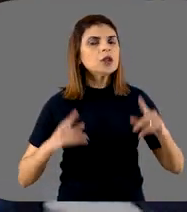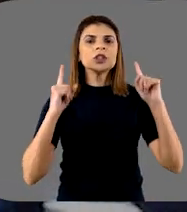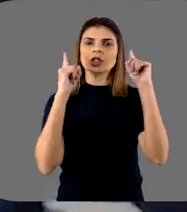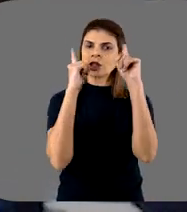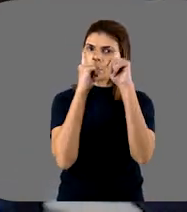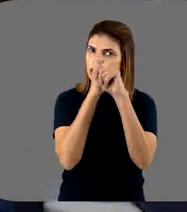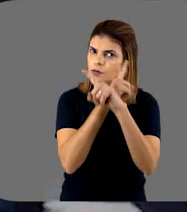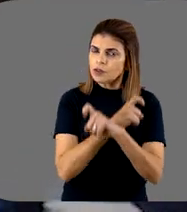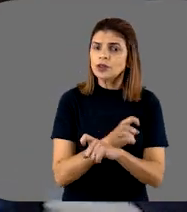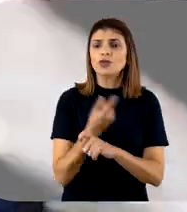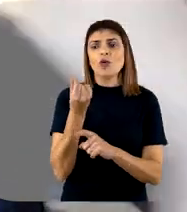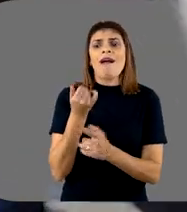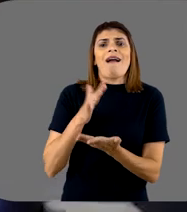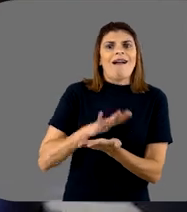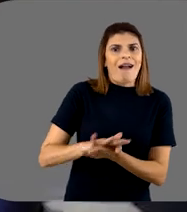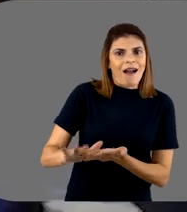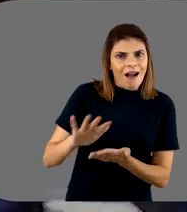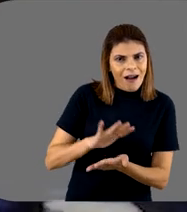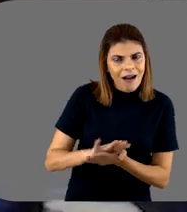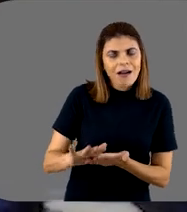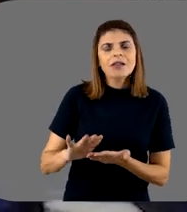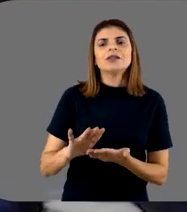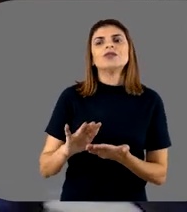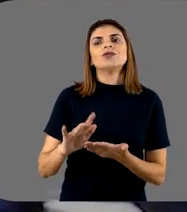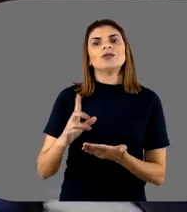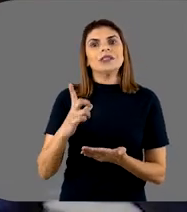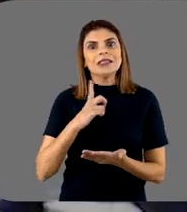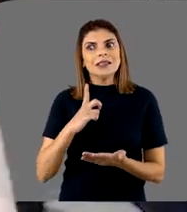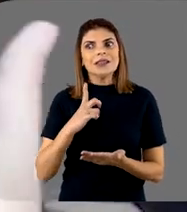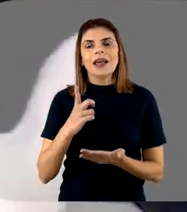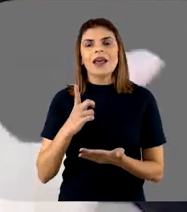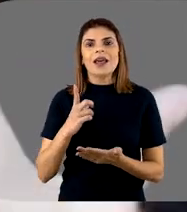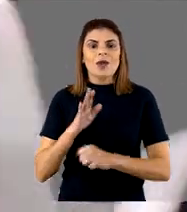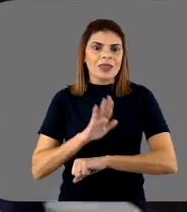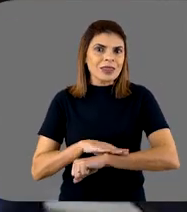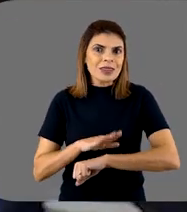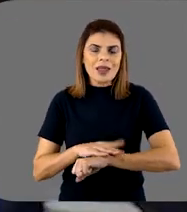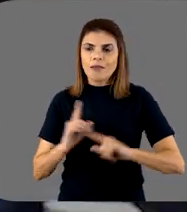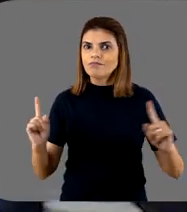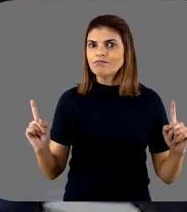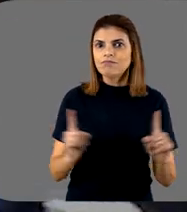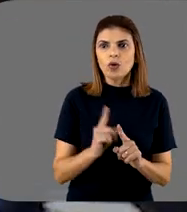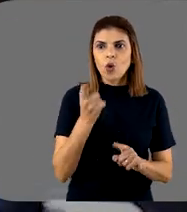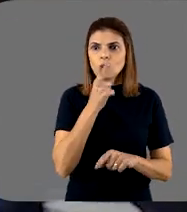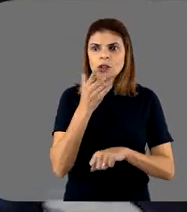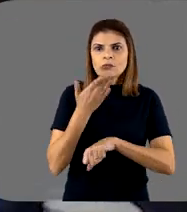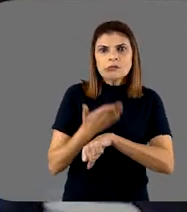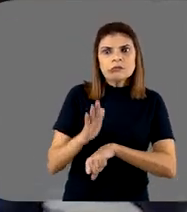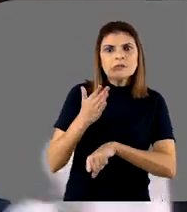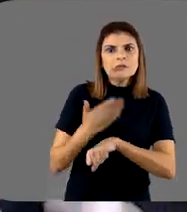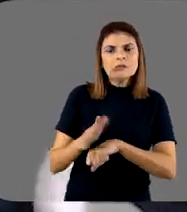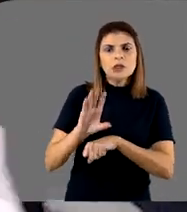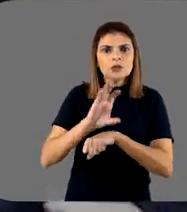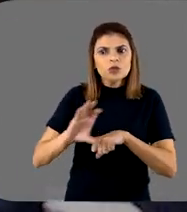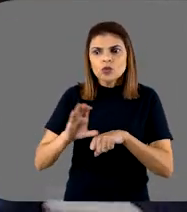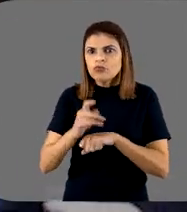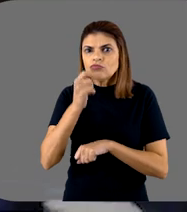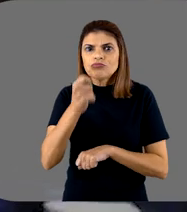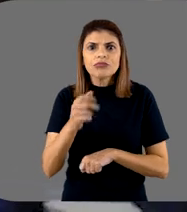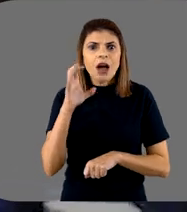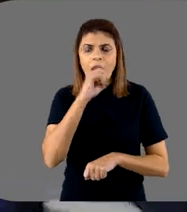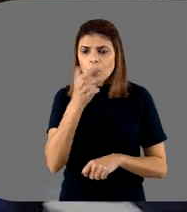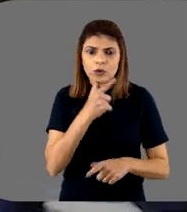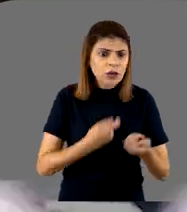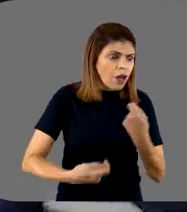assim muito difícil isso gera gastos né Eh gera o tempo ficou escasso para que a gente conseguisse eh